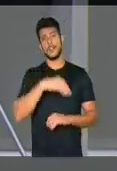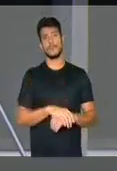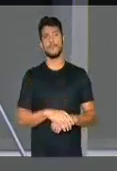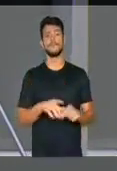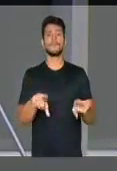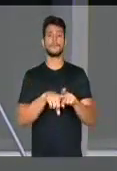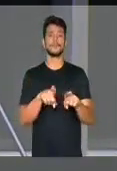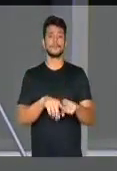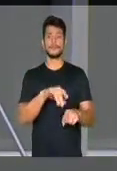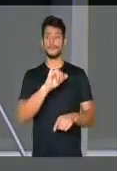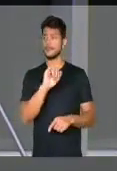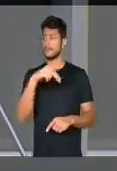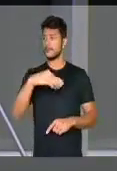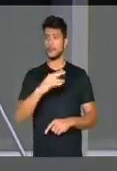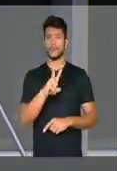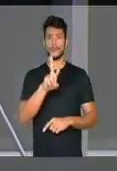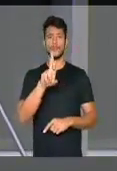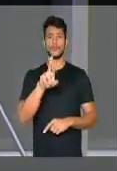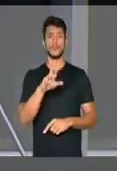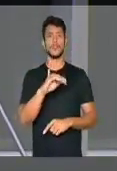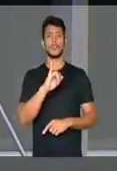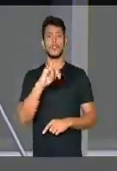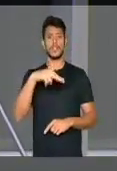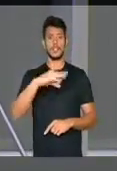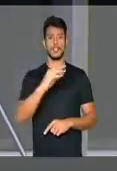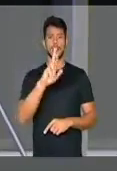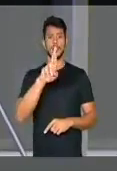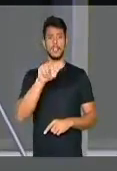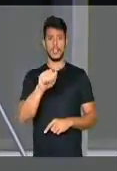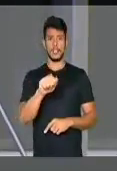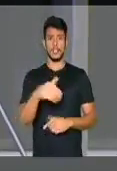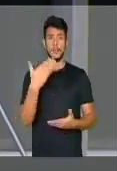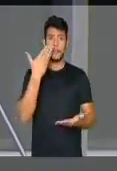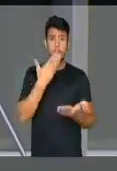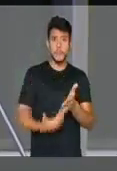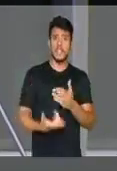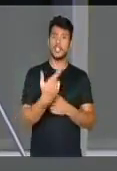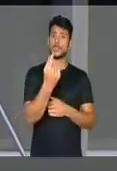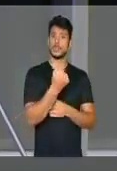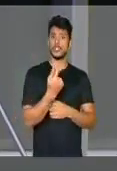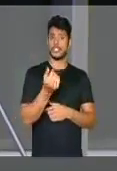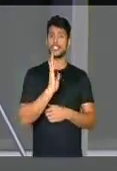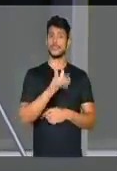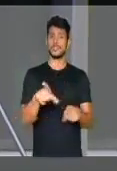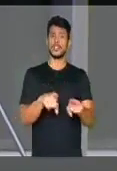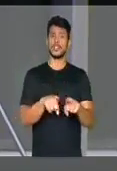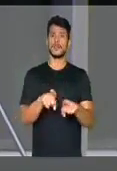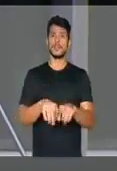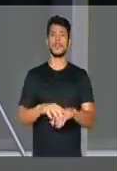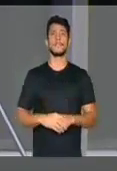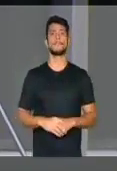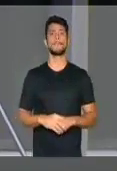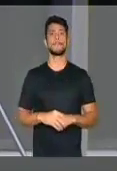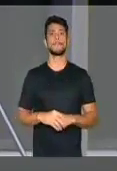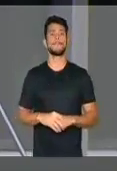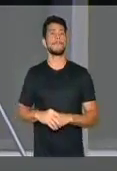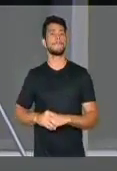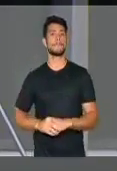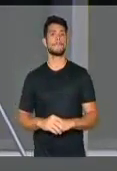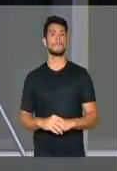INCRA perdeu 40% do recurso para reconhecer as terras de quilombo. O decreto que regulamenta